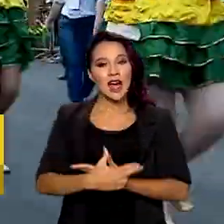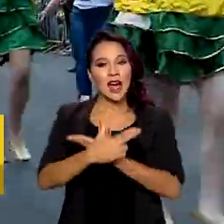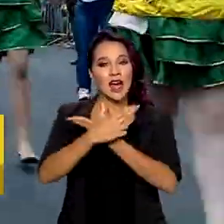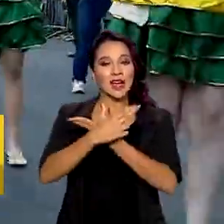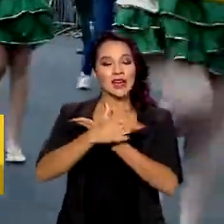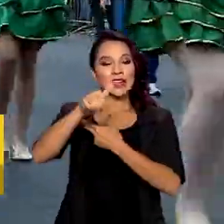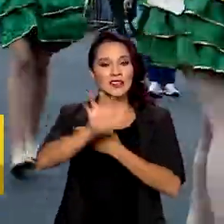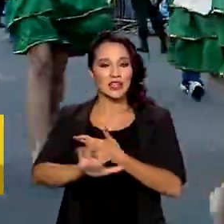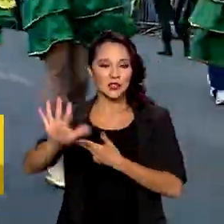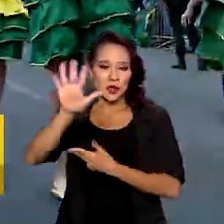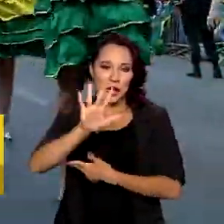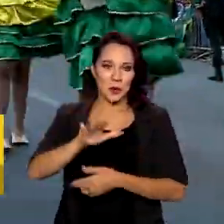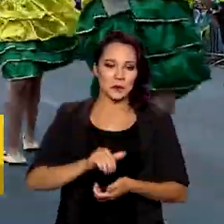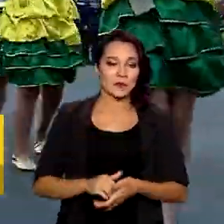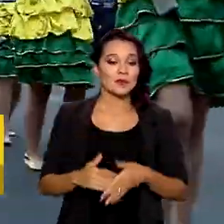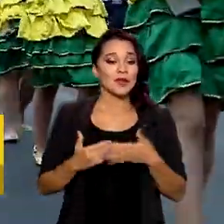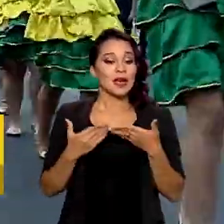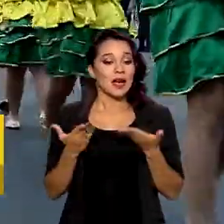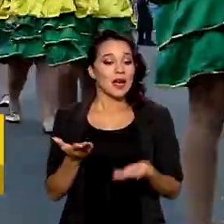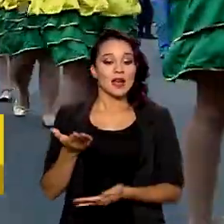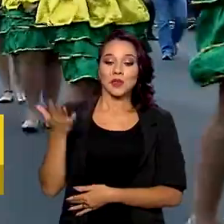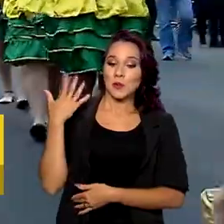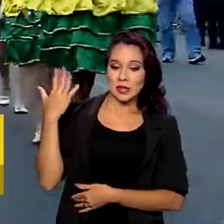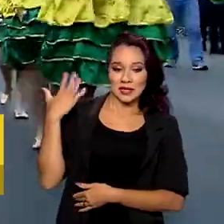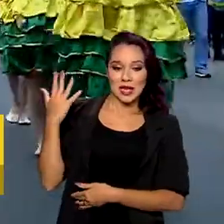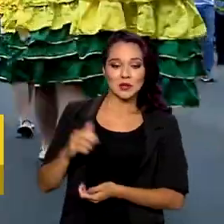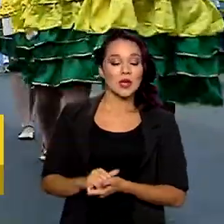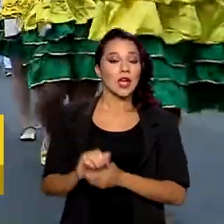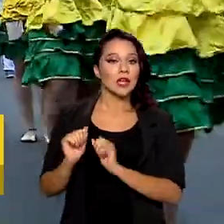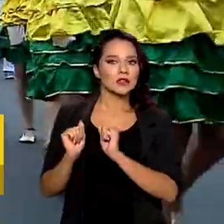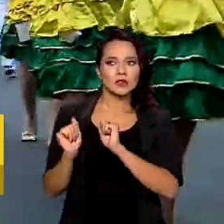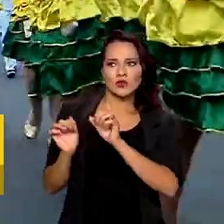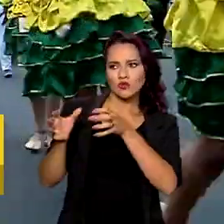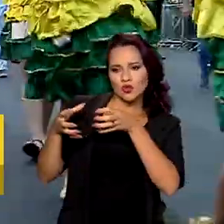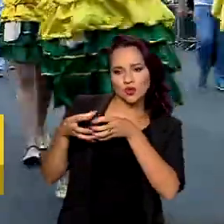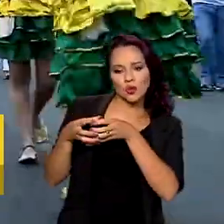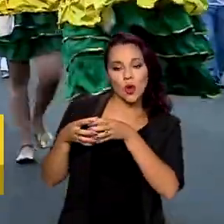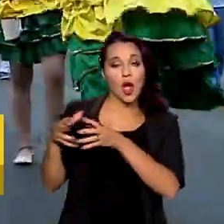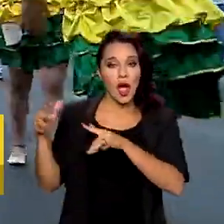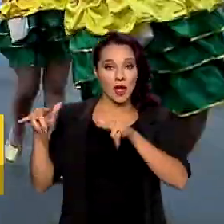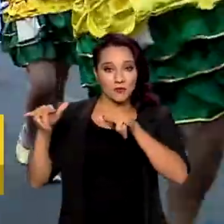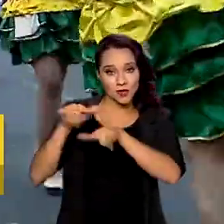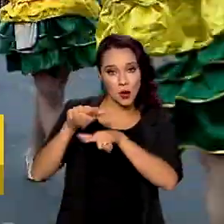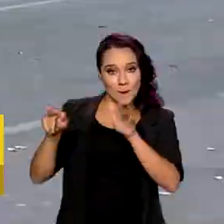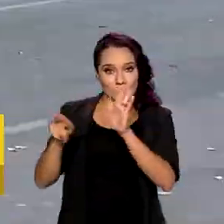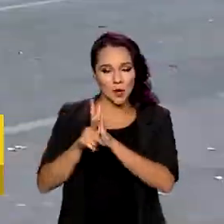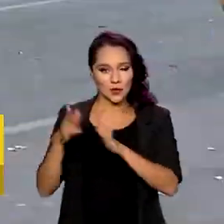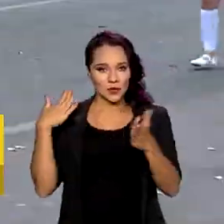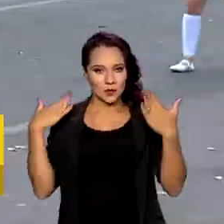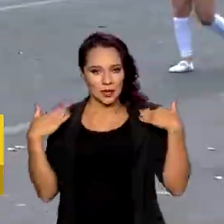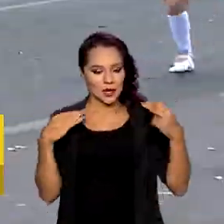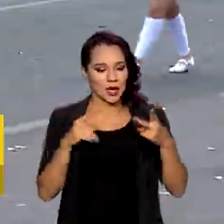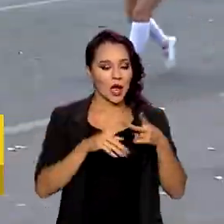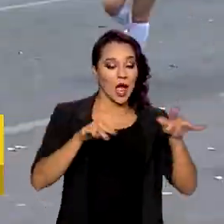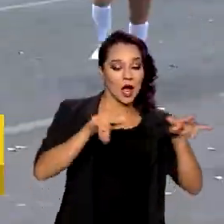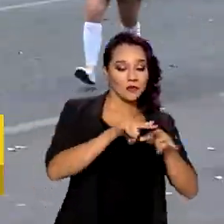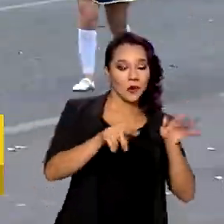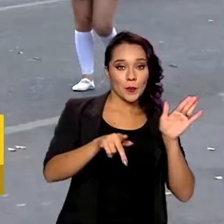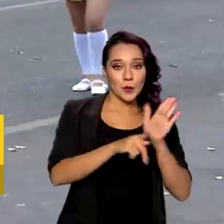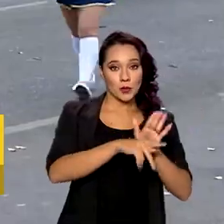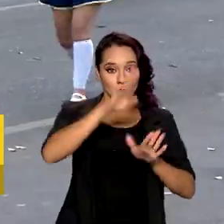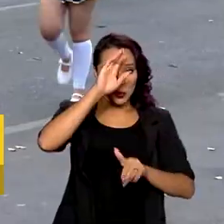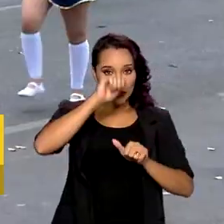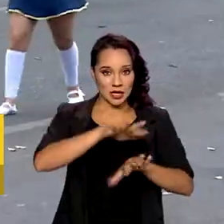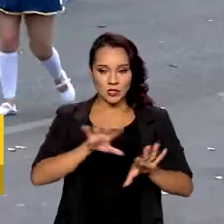né? Então, naquela época, eles juntaram as aviações da Marinha e do Exército, devido à questão